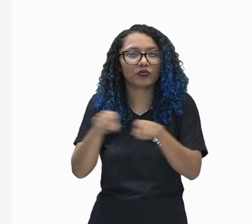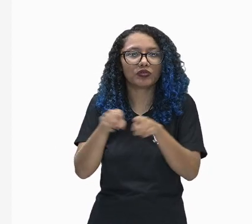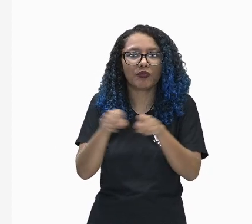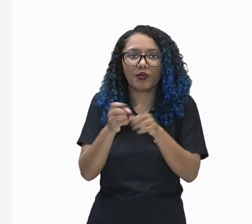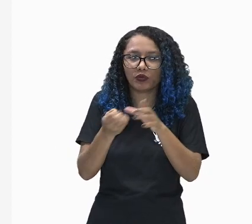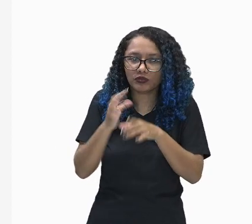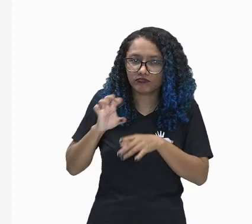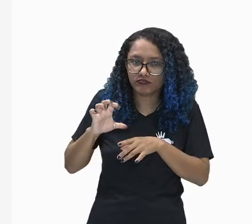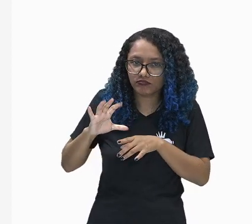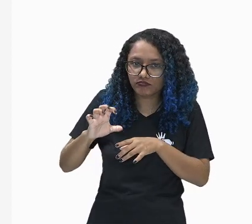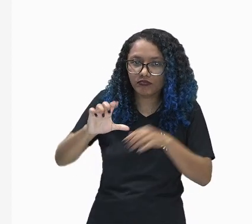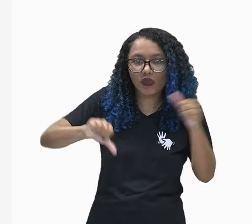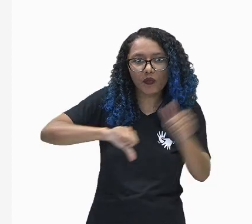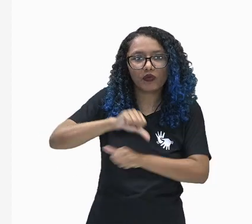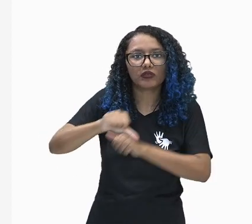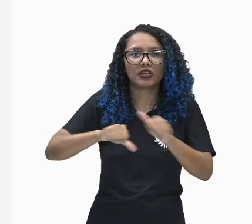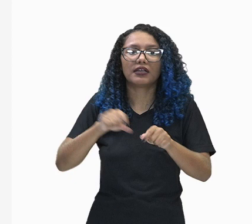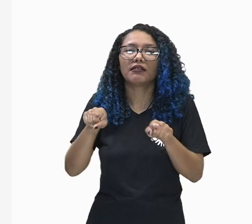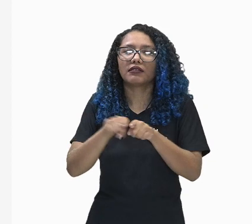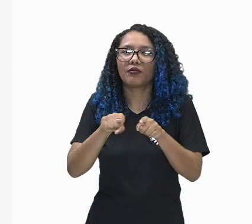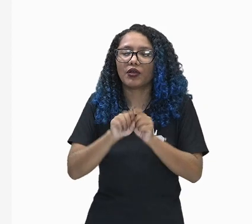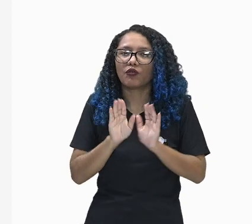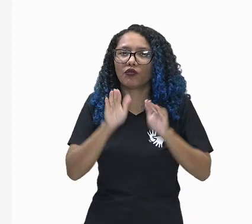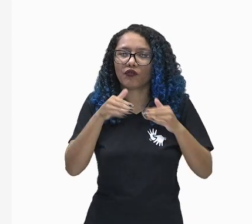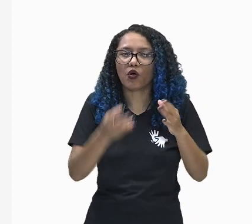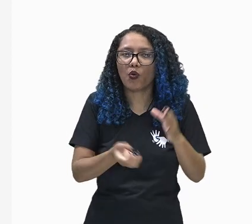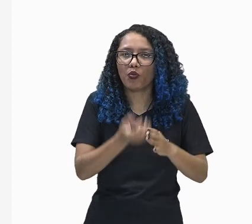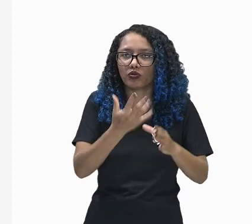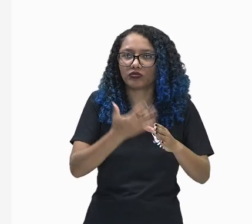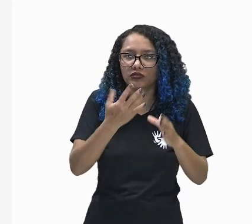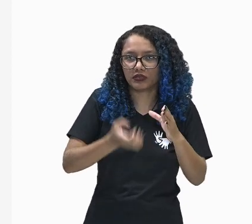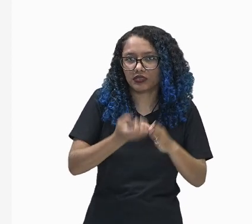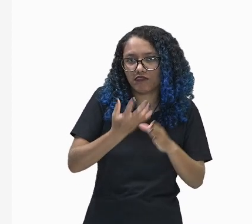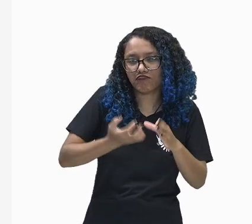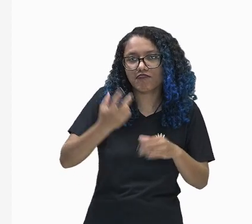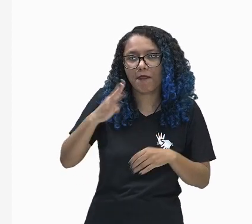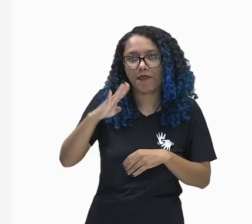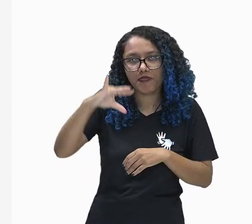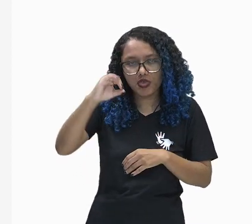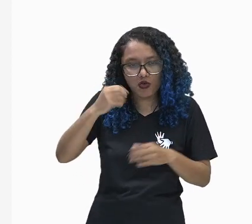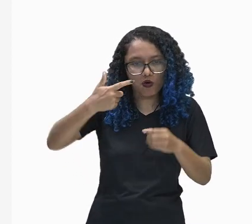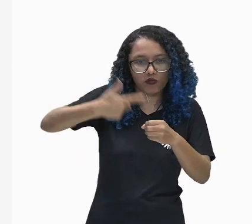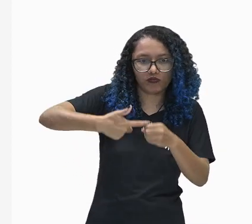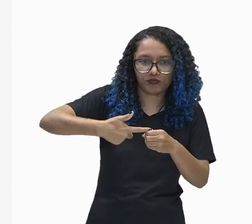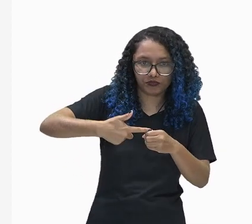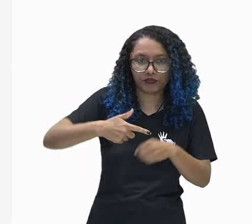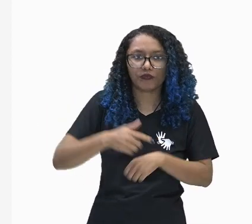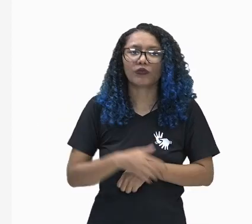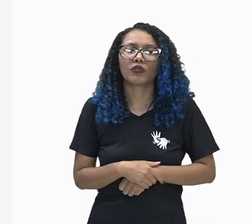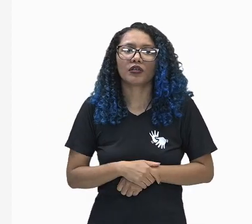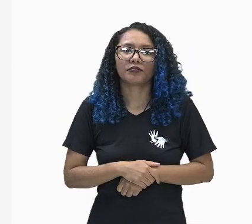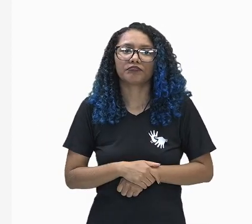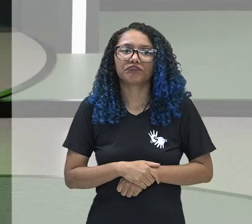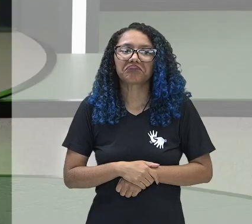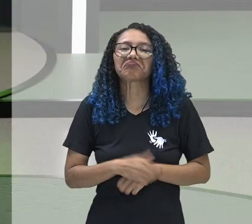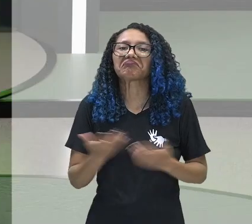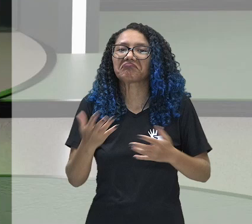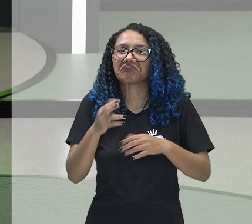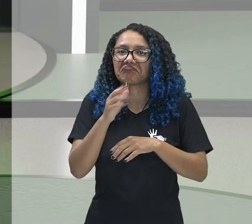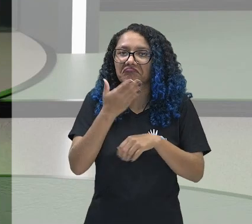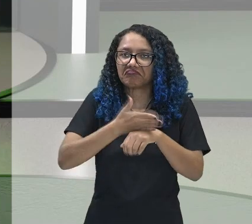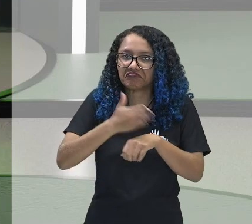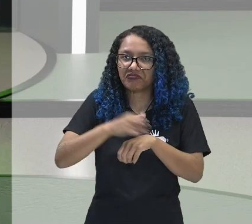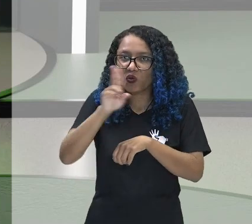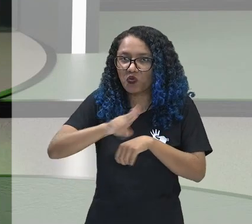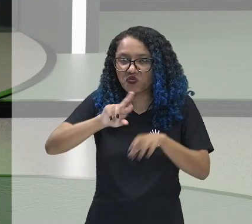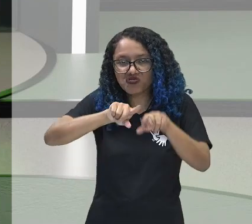enzimas recombinantes, também para a produção de biocombustíveis. Olha aí as grandes aplicações que estão sendo feitas